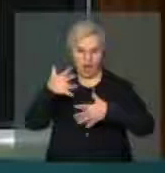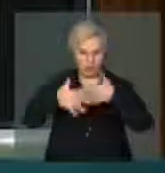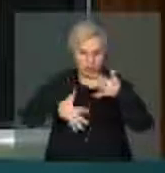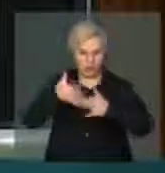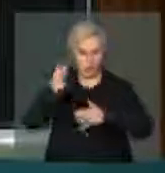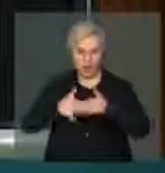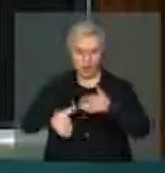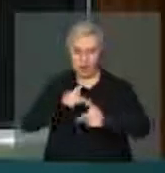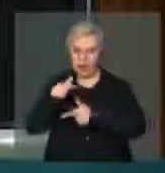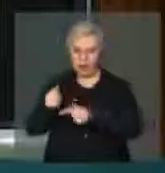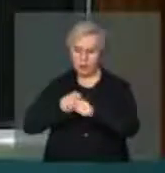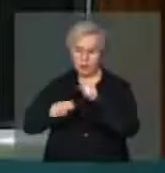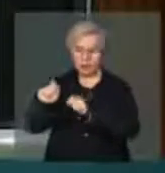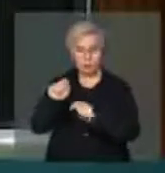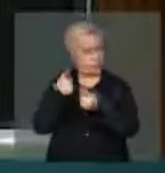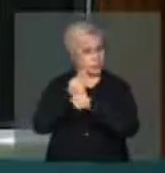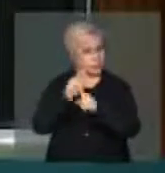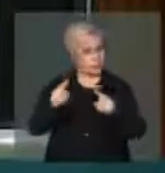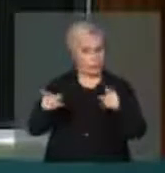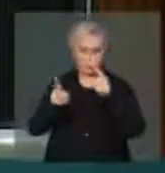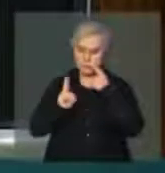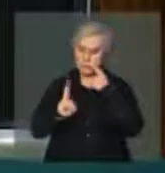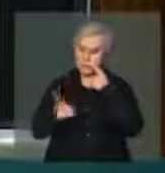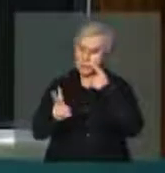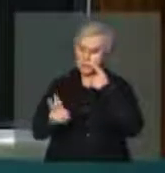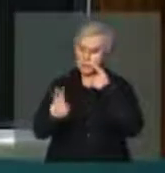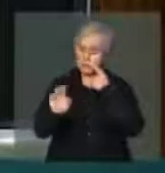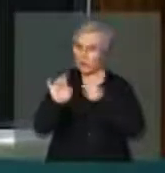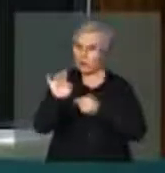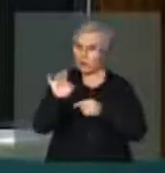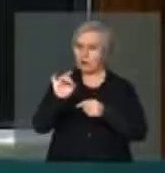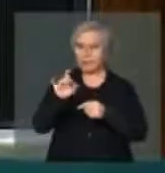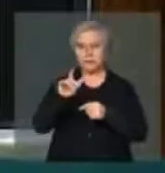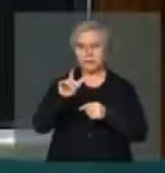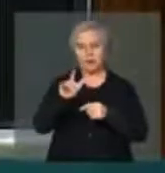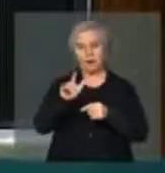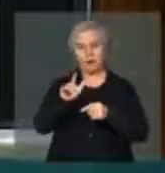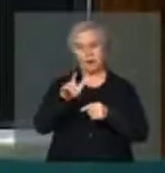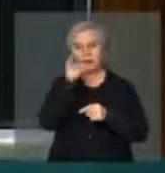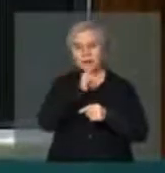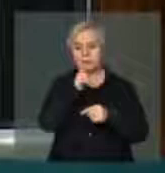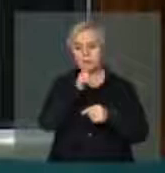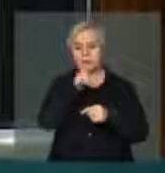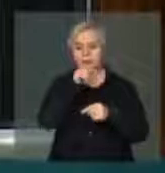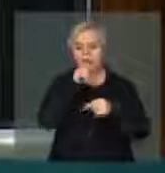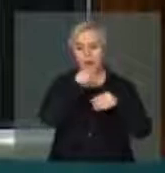atividades econômicas. Apenas a transposição de vazão